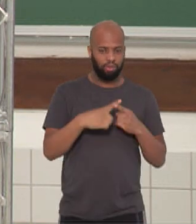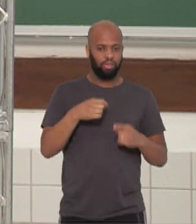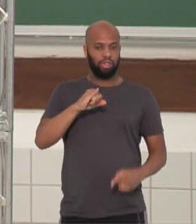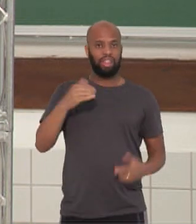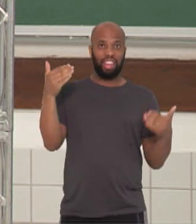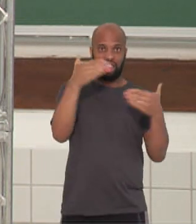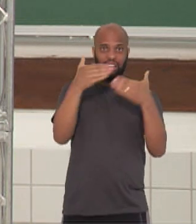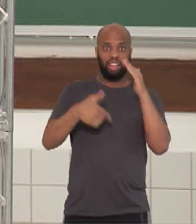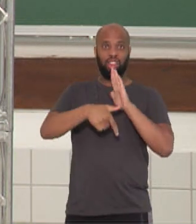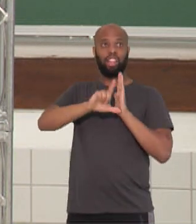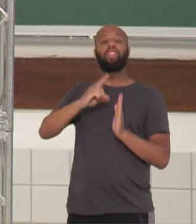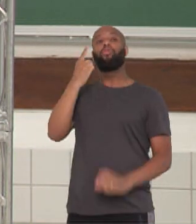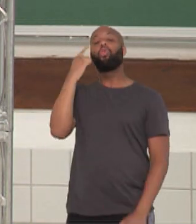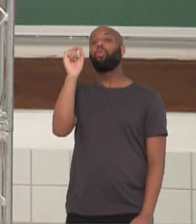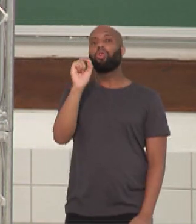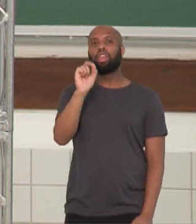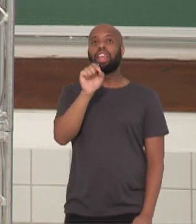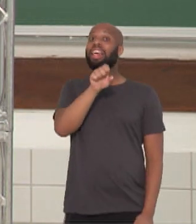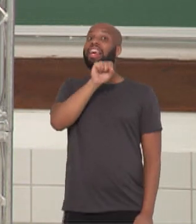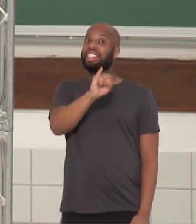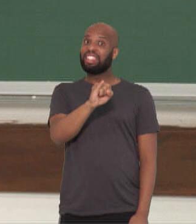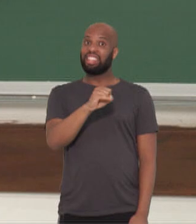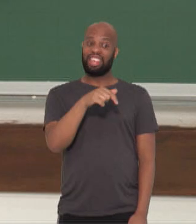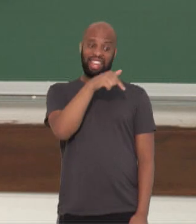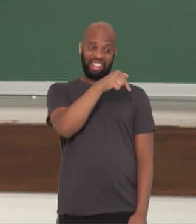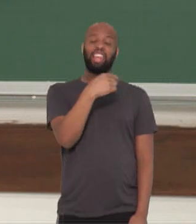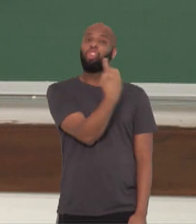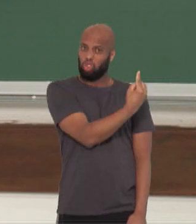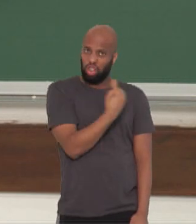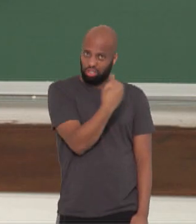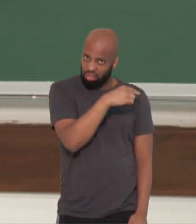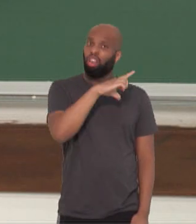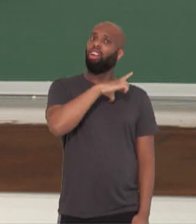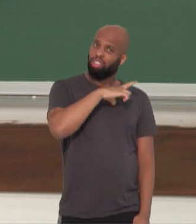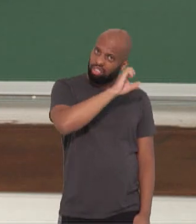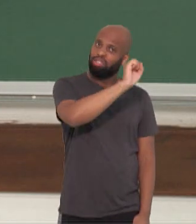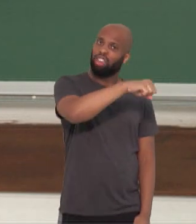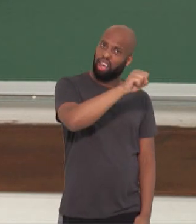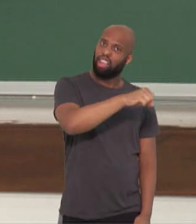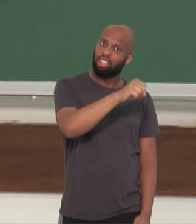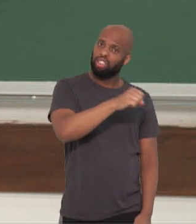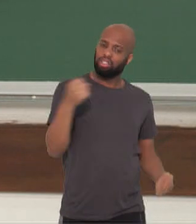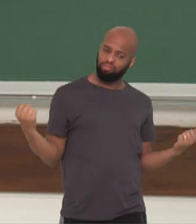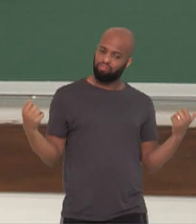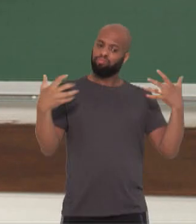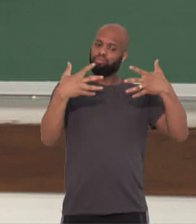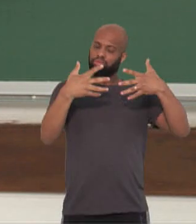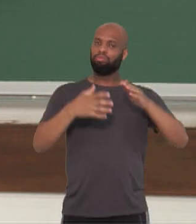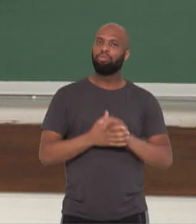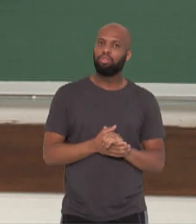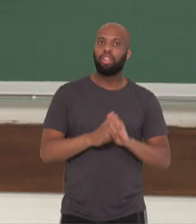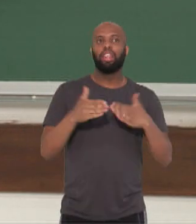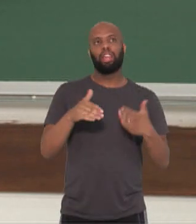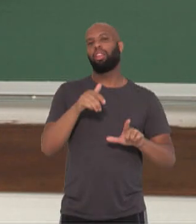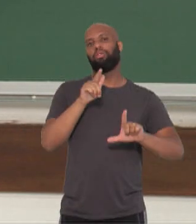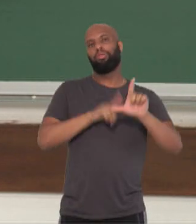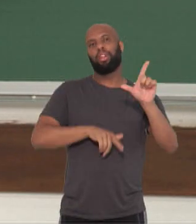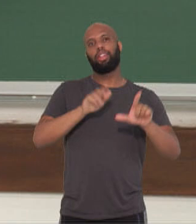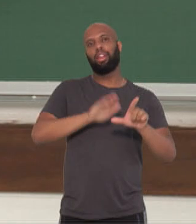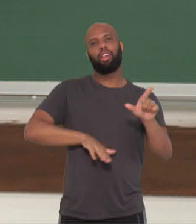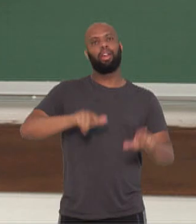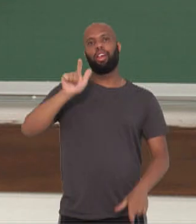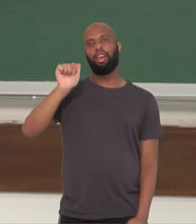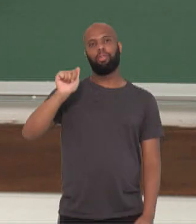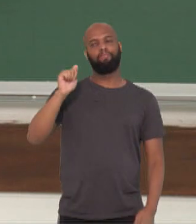anteriores, a gente vai perceber que toda carga elétrica produz campo elétrico. Então, a letra A, isso anula a questão